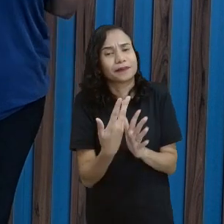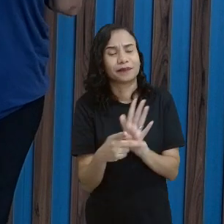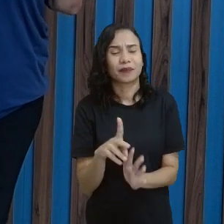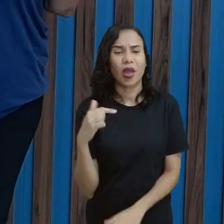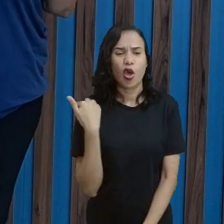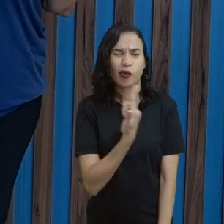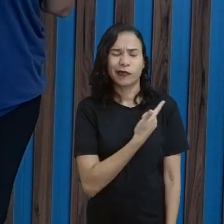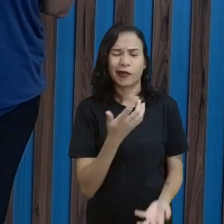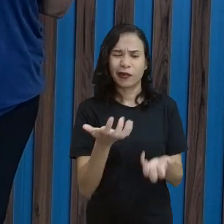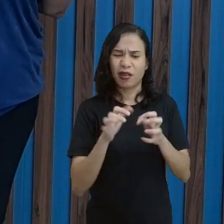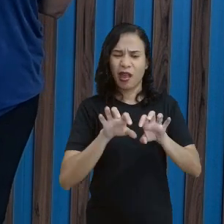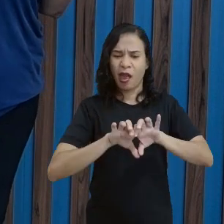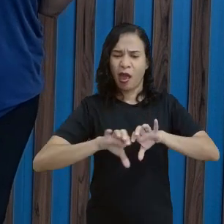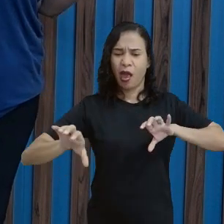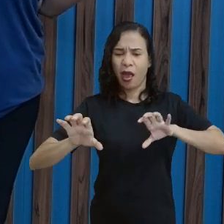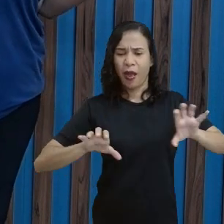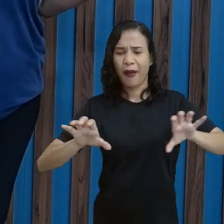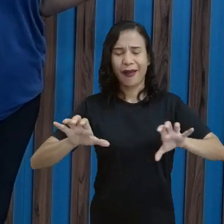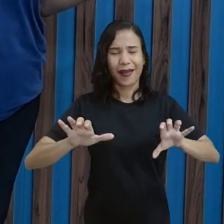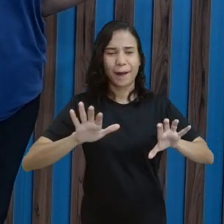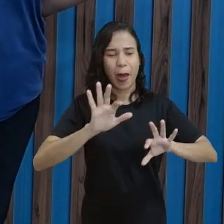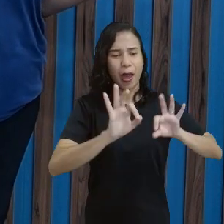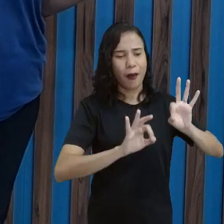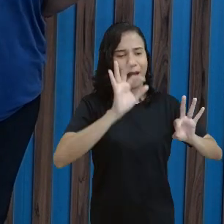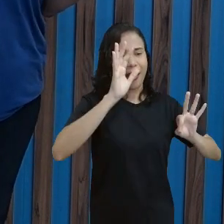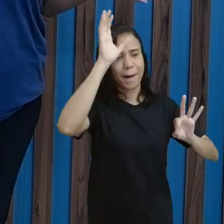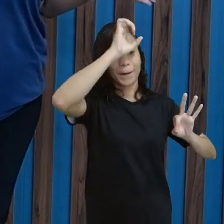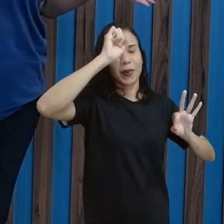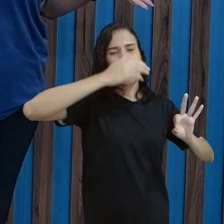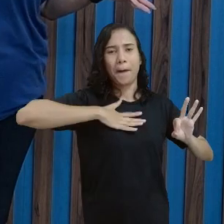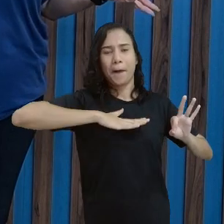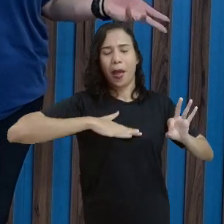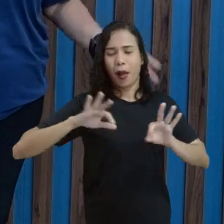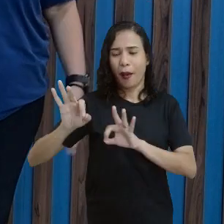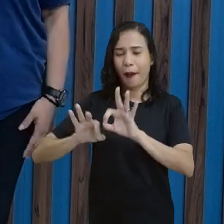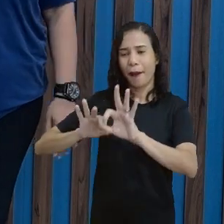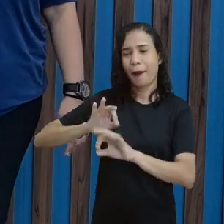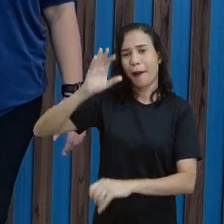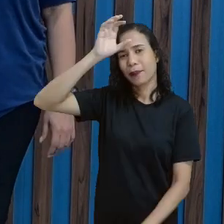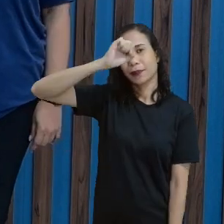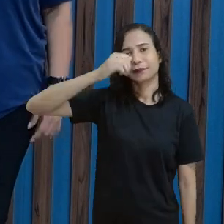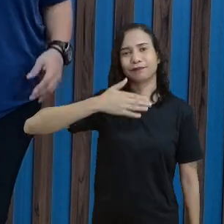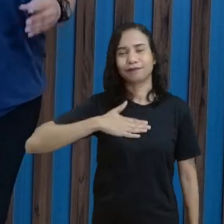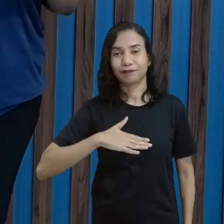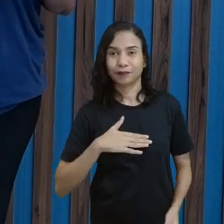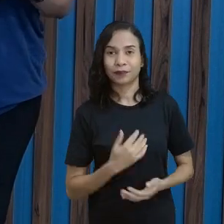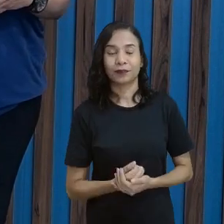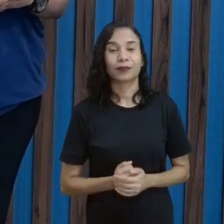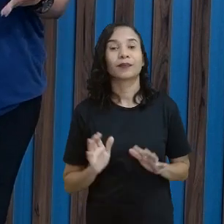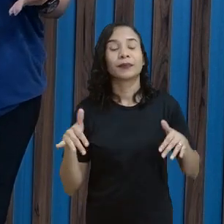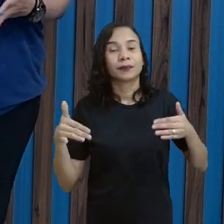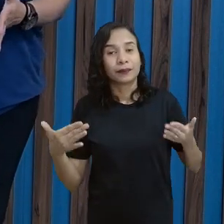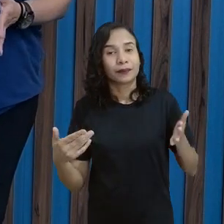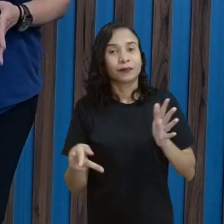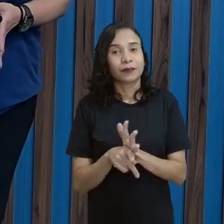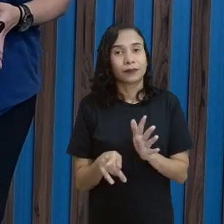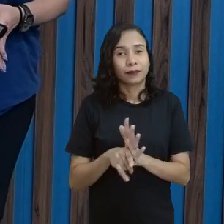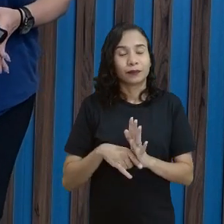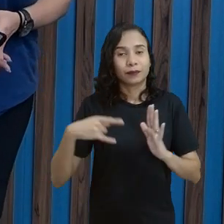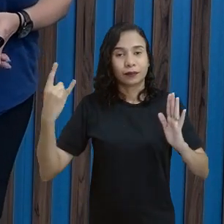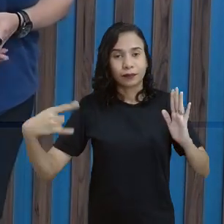que separa para poder o aprendizado ser mais tranquilo, mais fácil, né, prof? Pois é. E aí, nesse